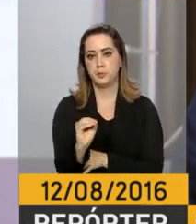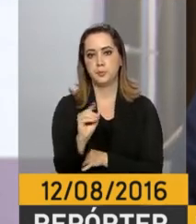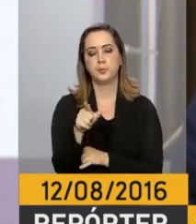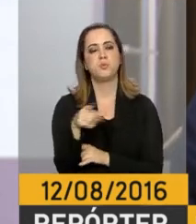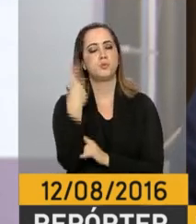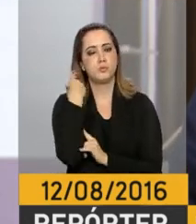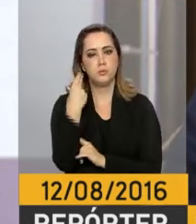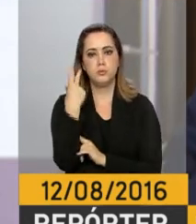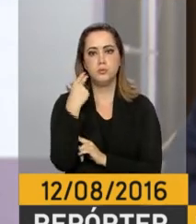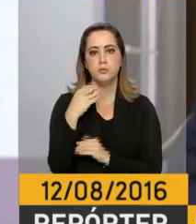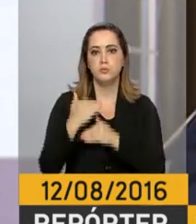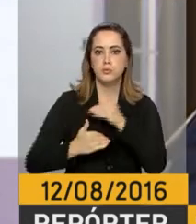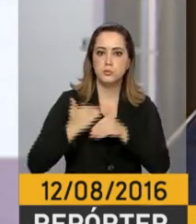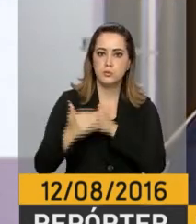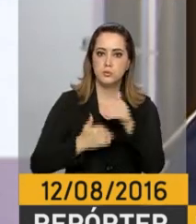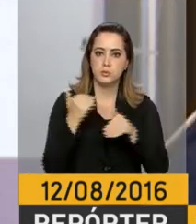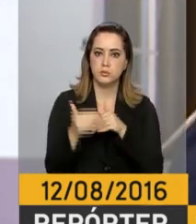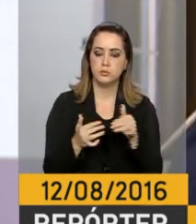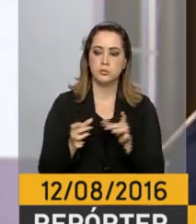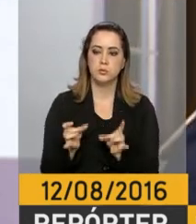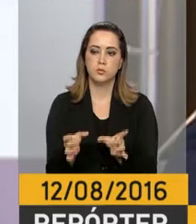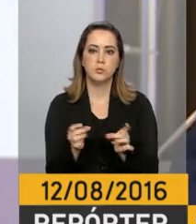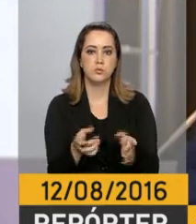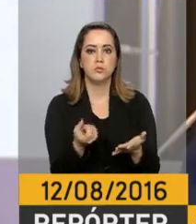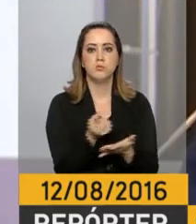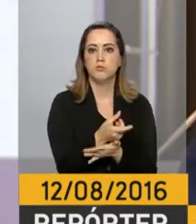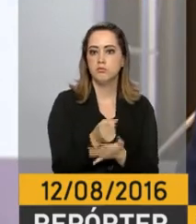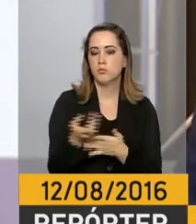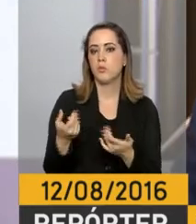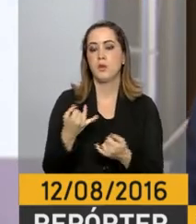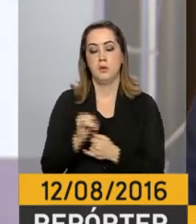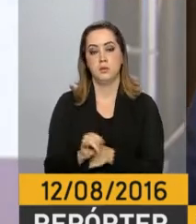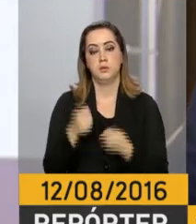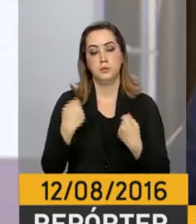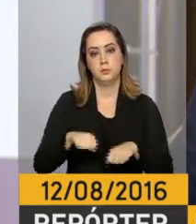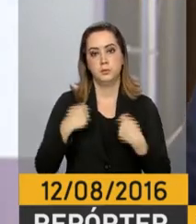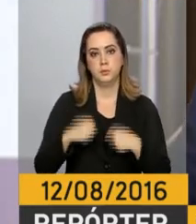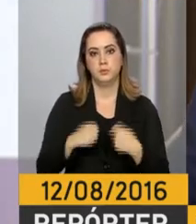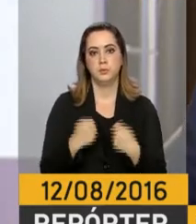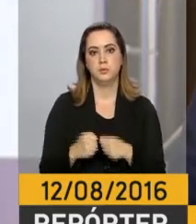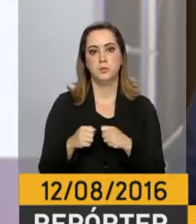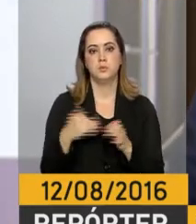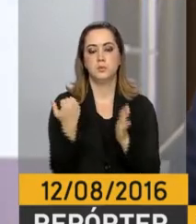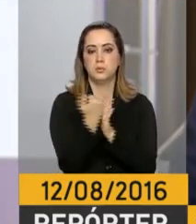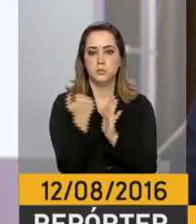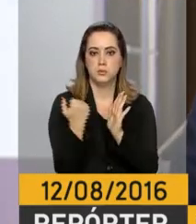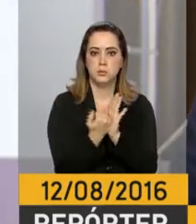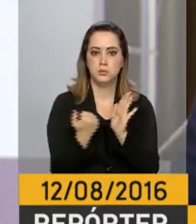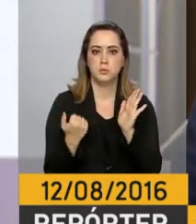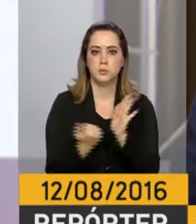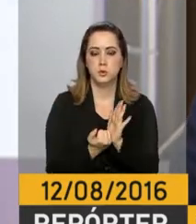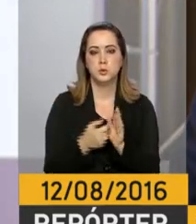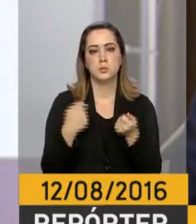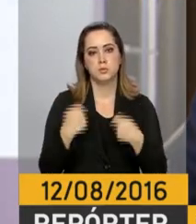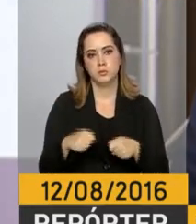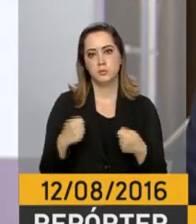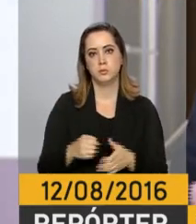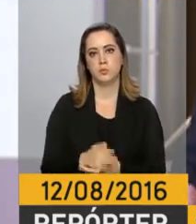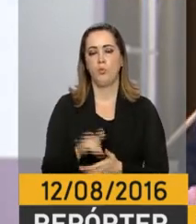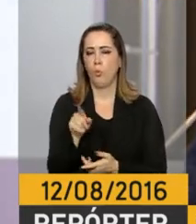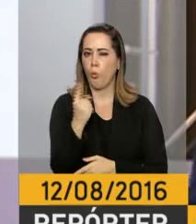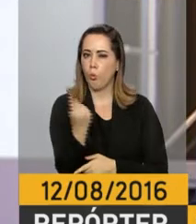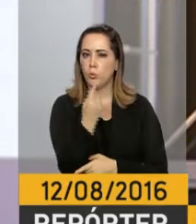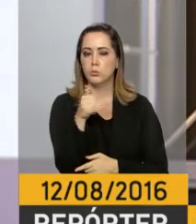funcionamento do mercado, quando e se estiverem presentes as adequadas condições. Um